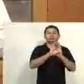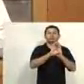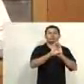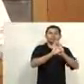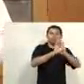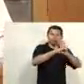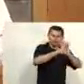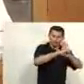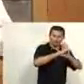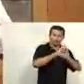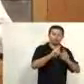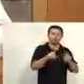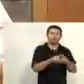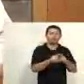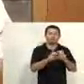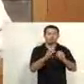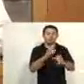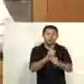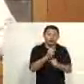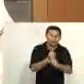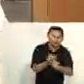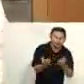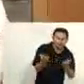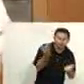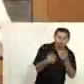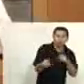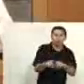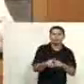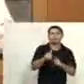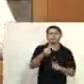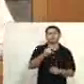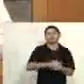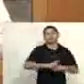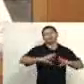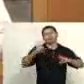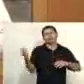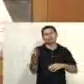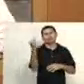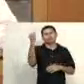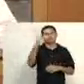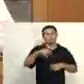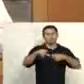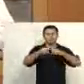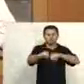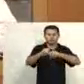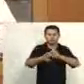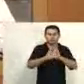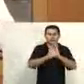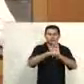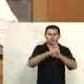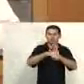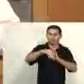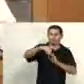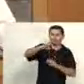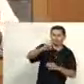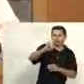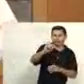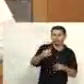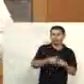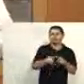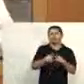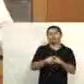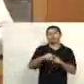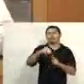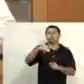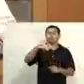medida central, os conceitos de dispersão, conceitos de extrema importância, onde trabalhamos com os conceitos de média, moda,